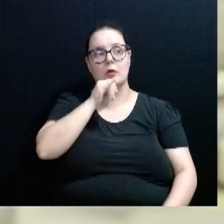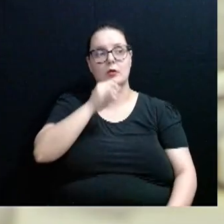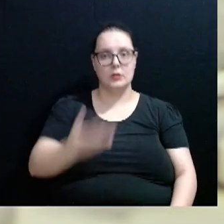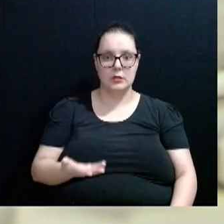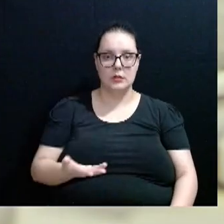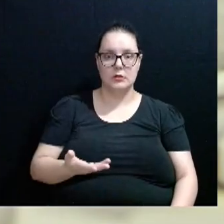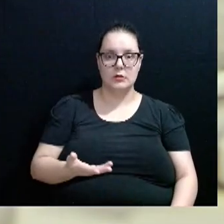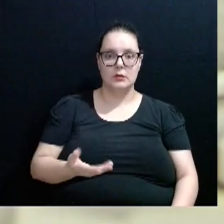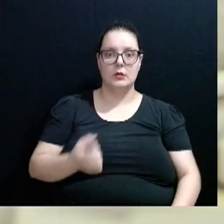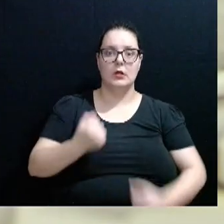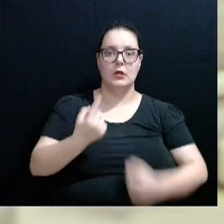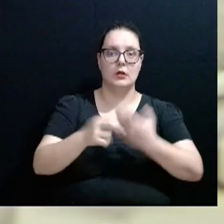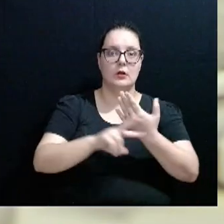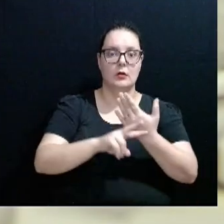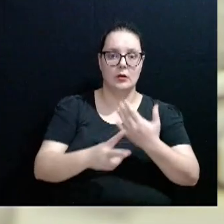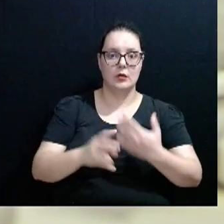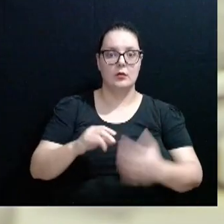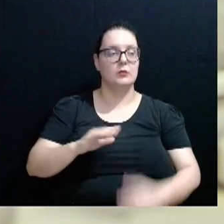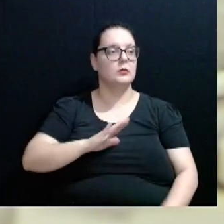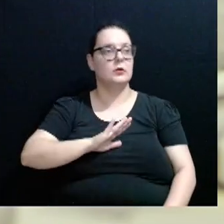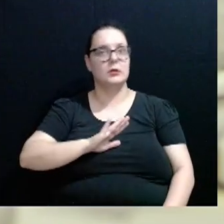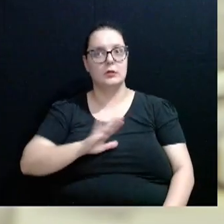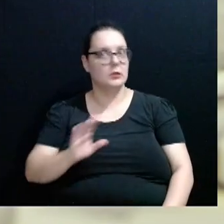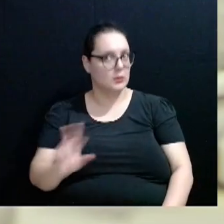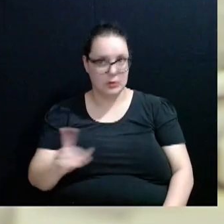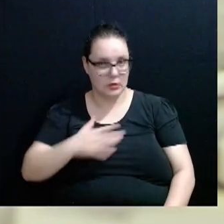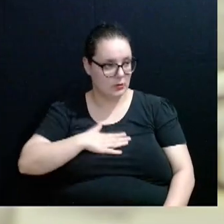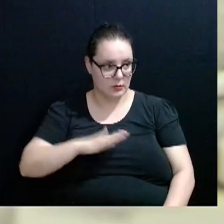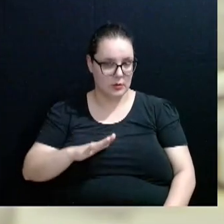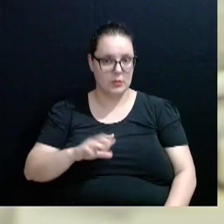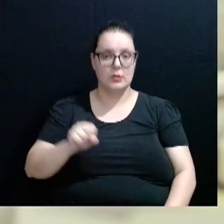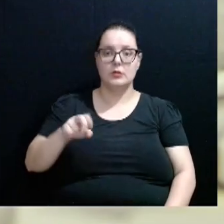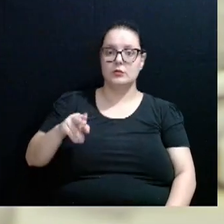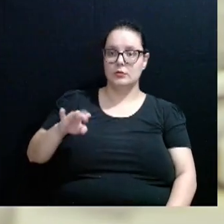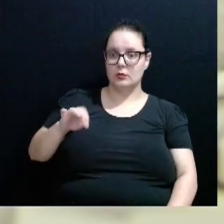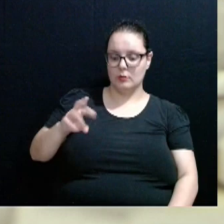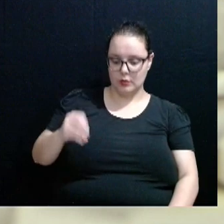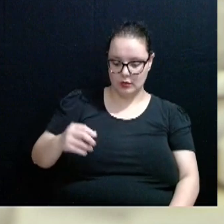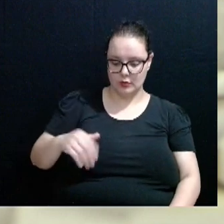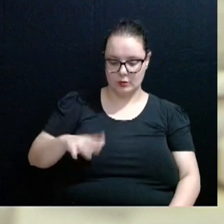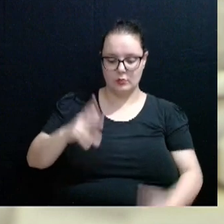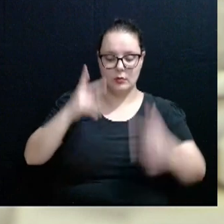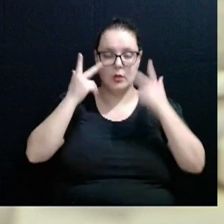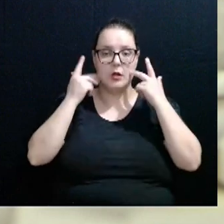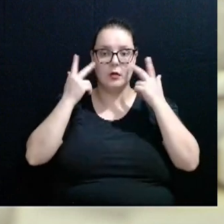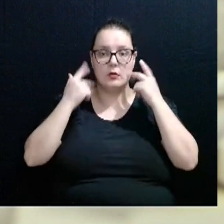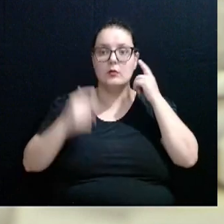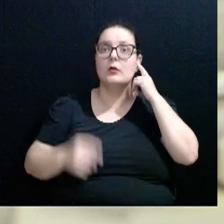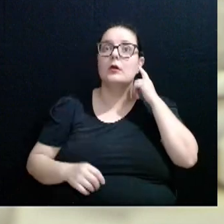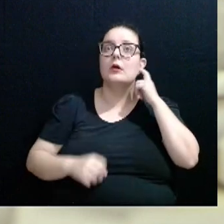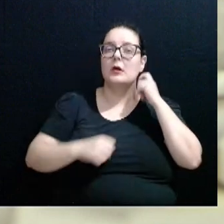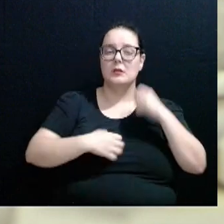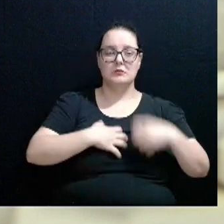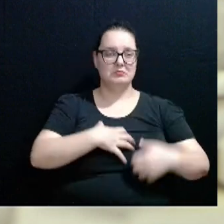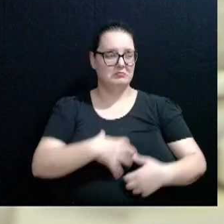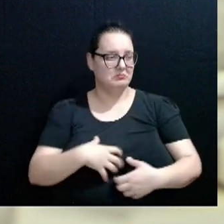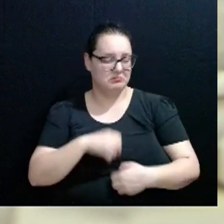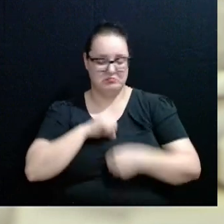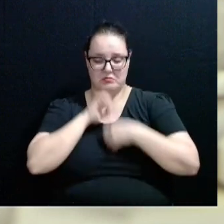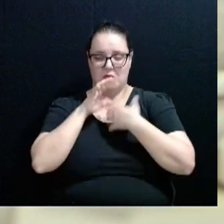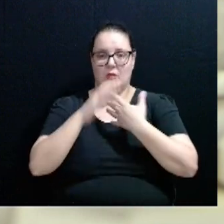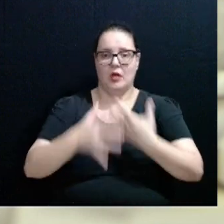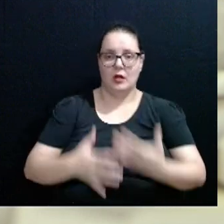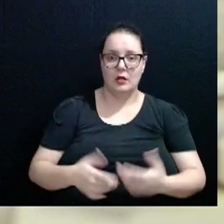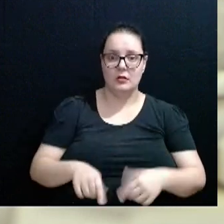efeito indesejado e súbito, né? Os mais comuns são náuseas, vômitos, mas também pode ser alguns potencialmente